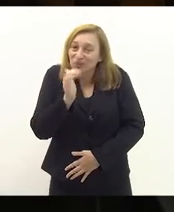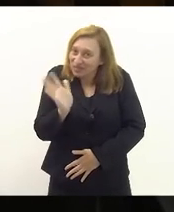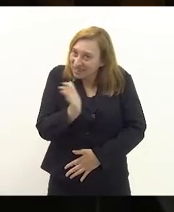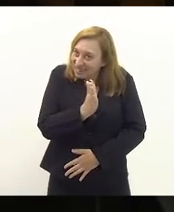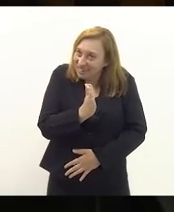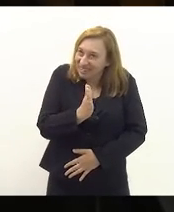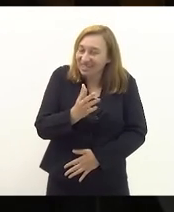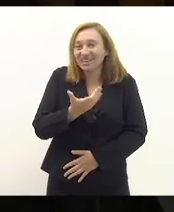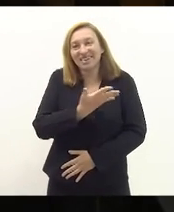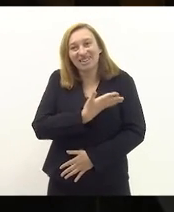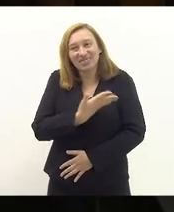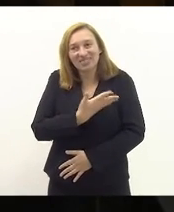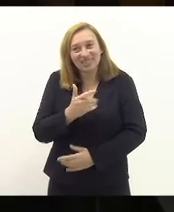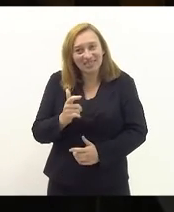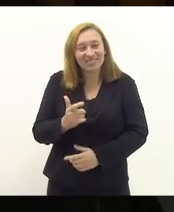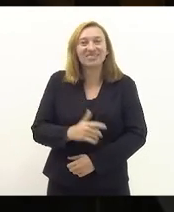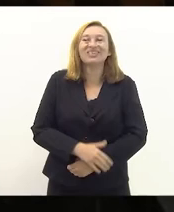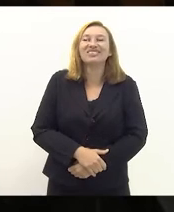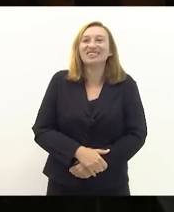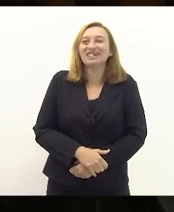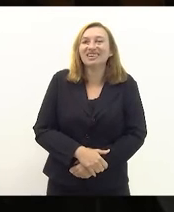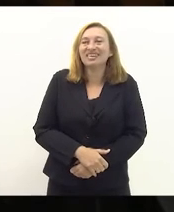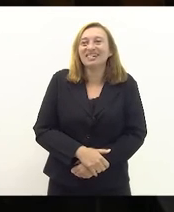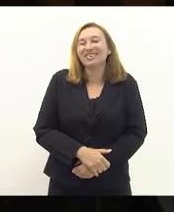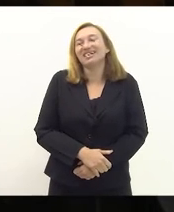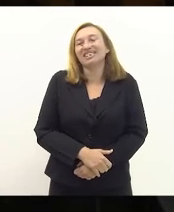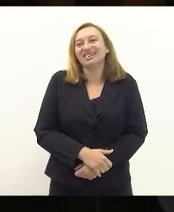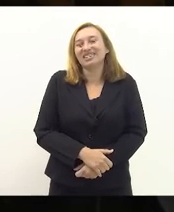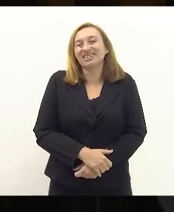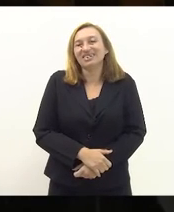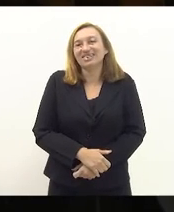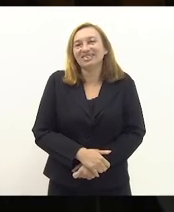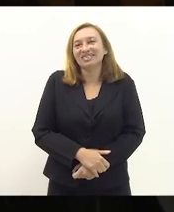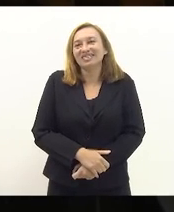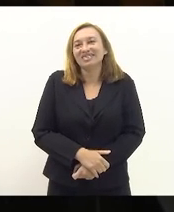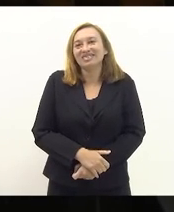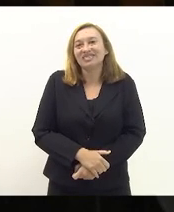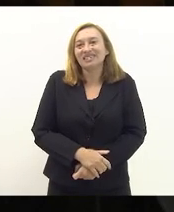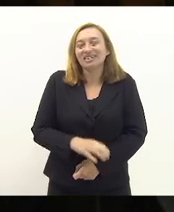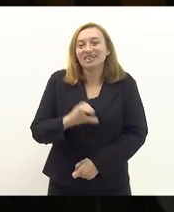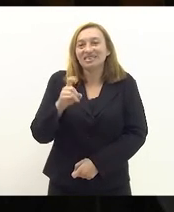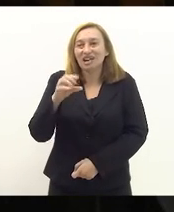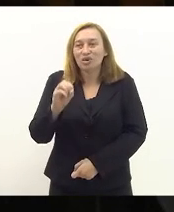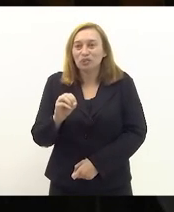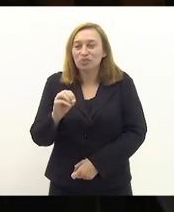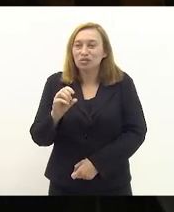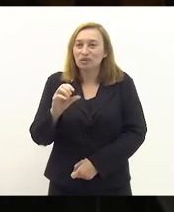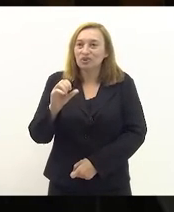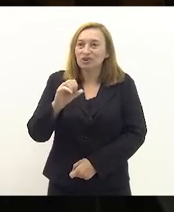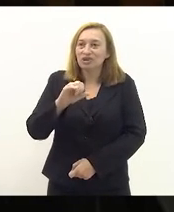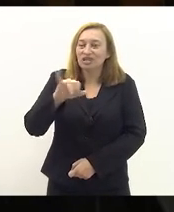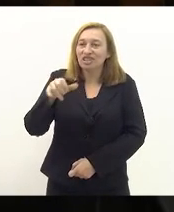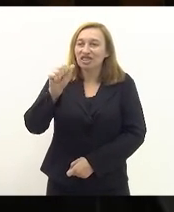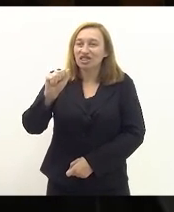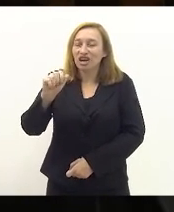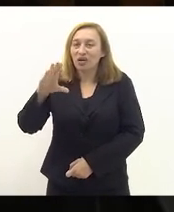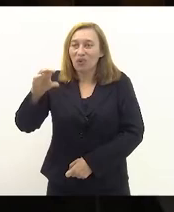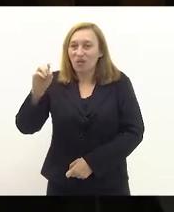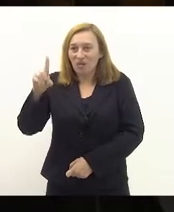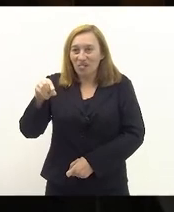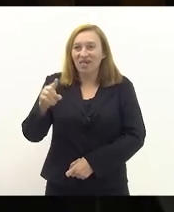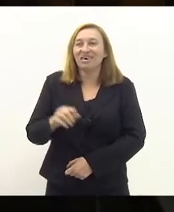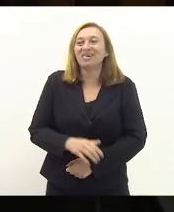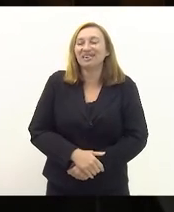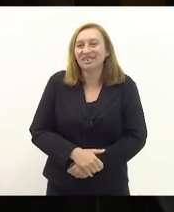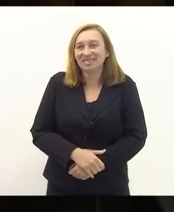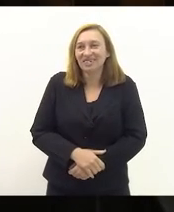nosso grande amigo Rodrigo Rangel Oi Celso Jacob nome já diz tudo cslcio é bom